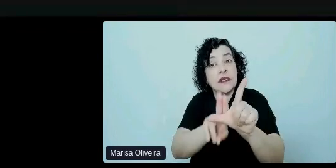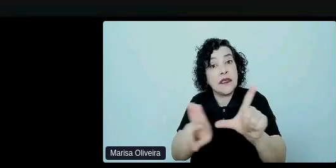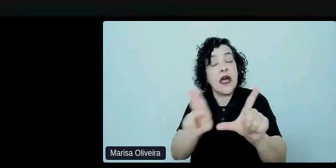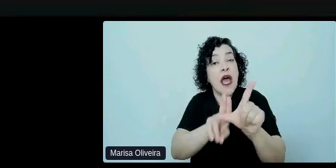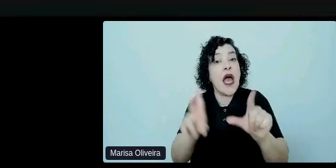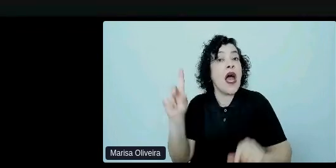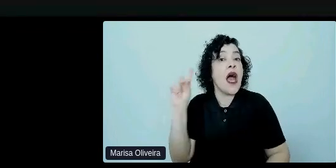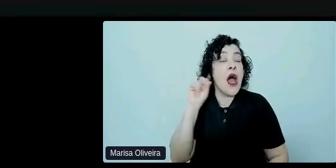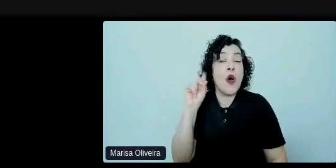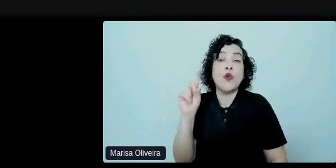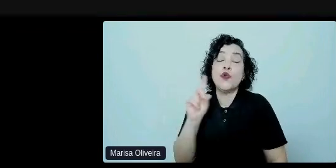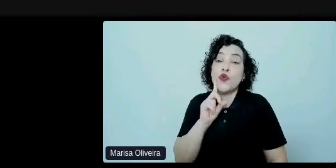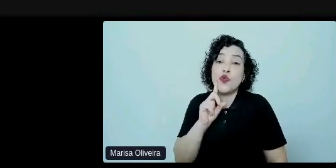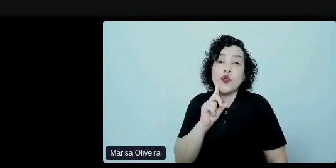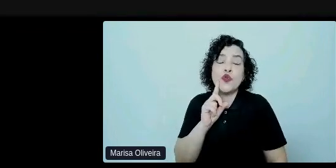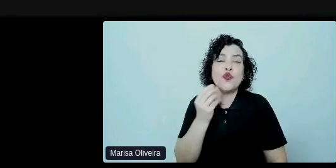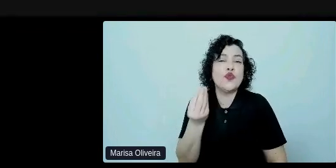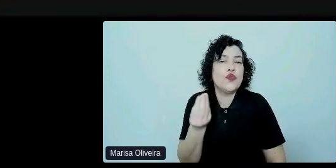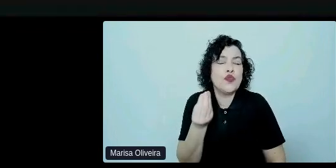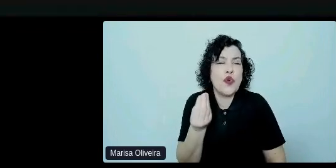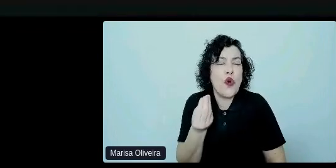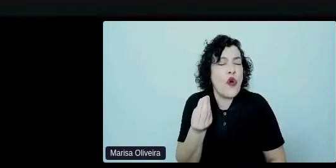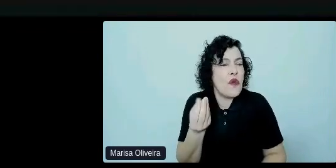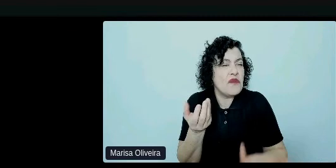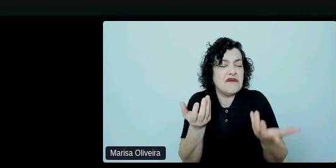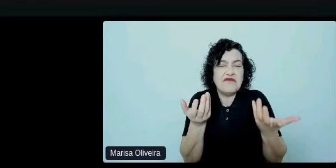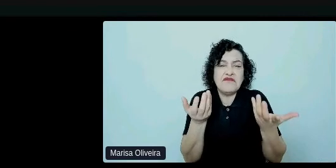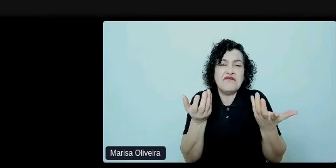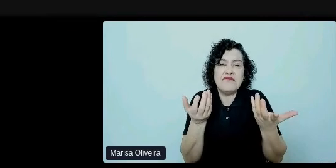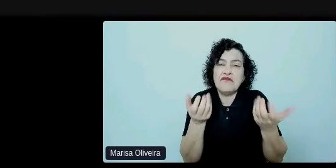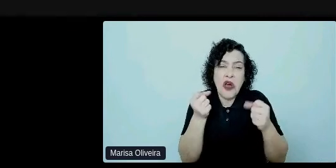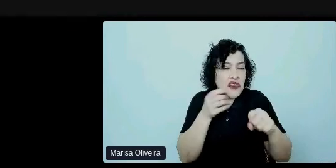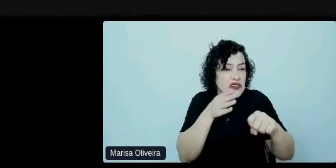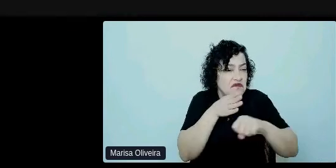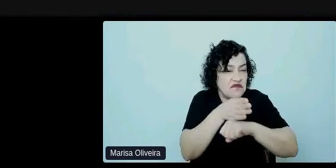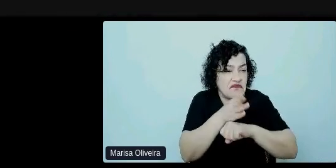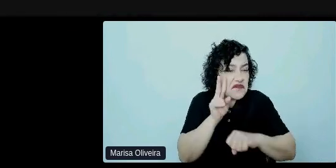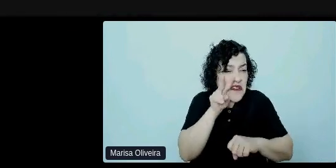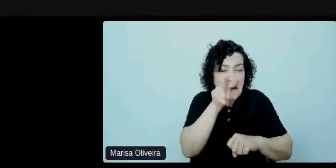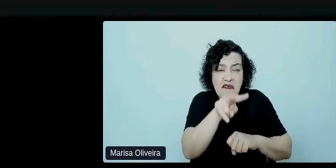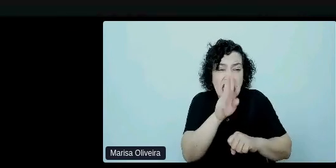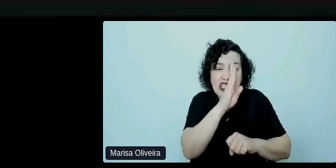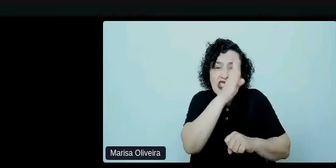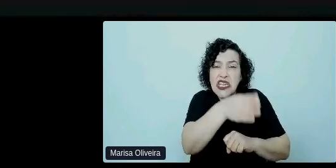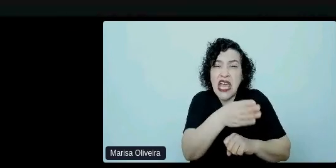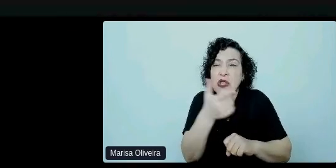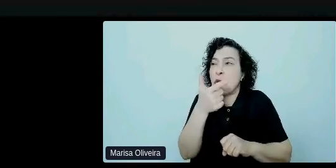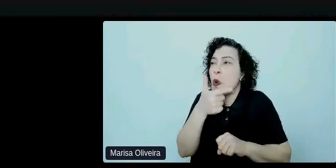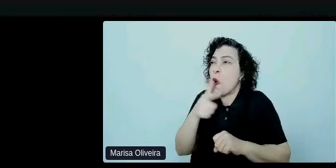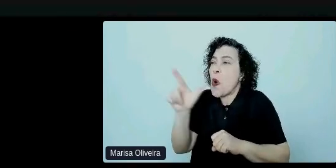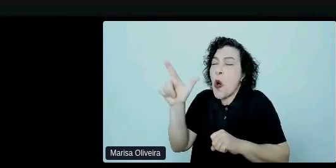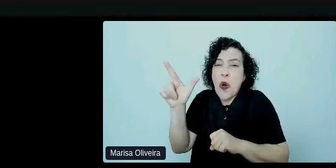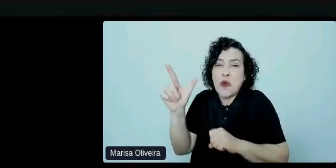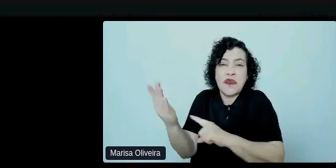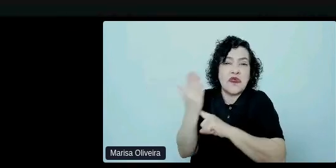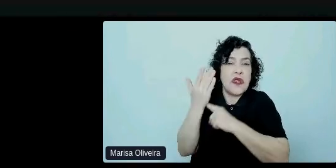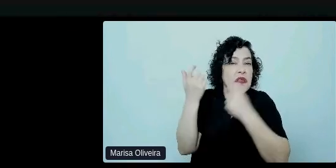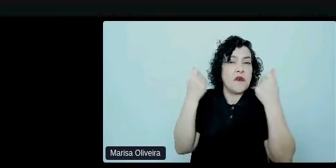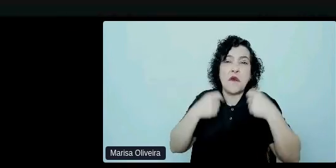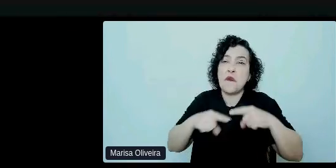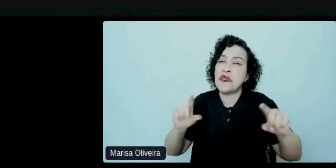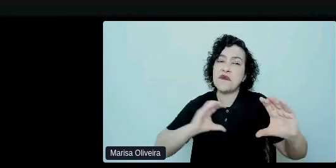surdos não precisariam de intermediários para realizar ligações, enfim, se comunicar.